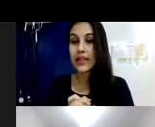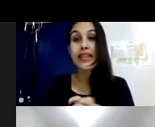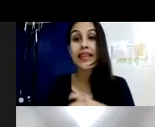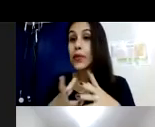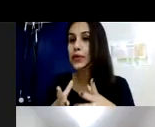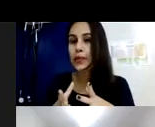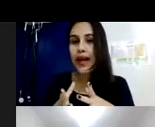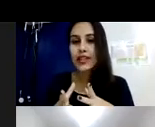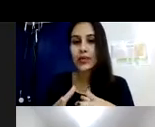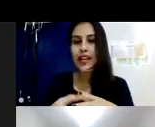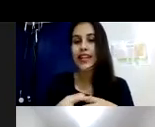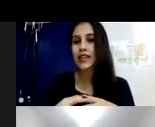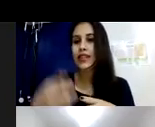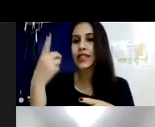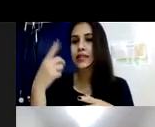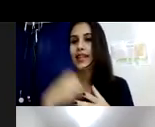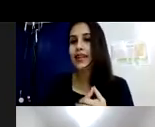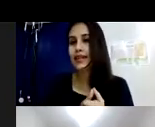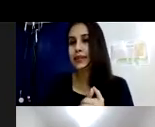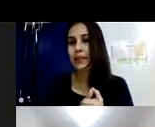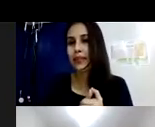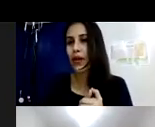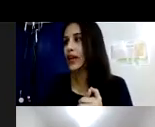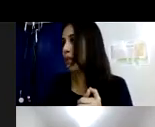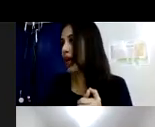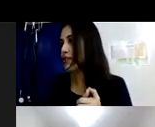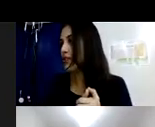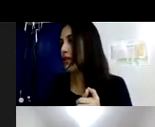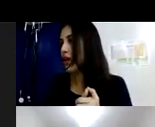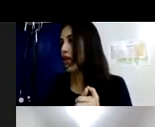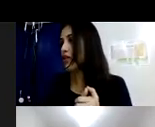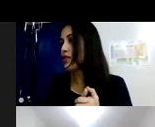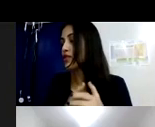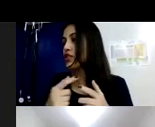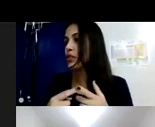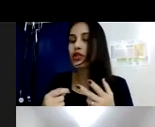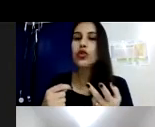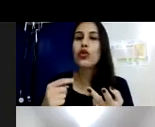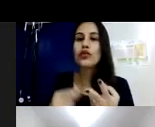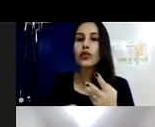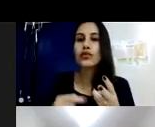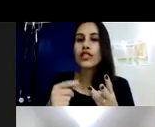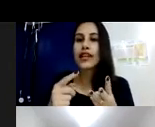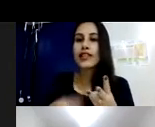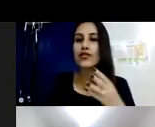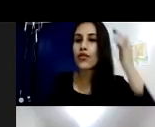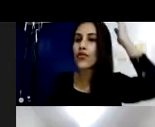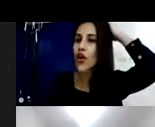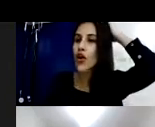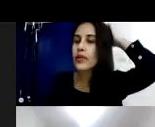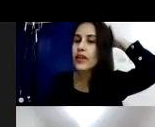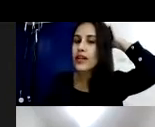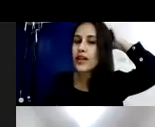familiares. E é muito prático, tá ali, ó, em cima da cama. Olha que prático. Ó, tô sentindo uma dor, tô com sede, tô